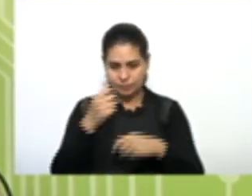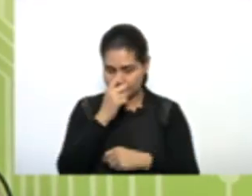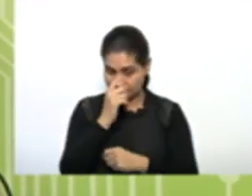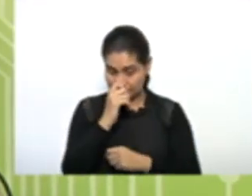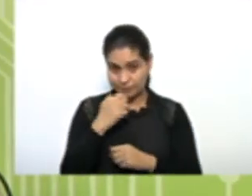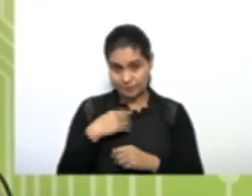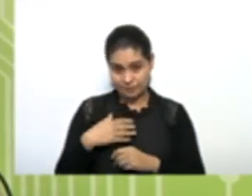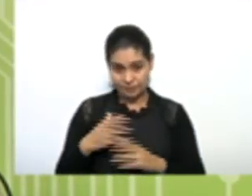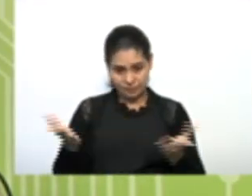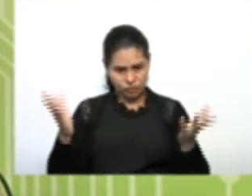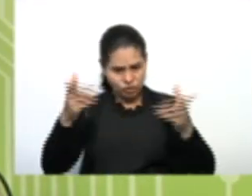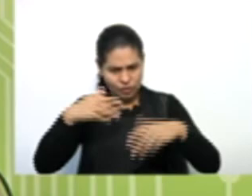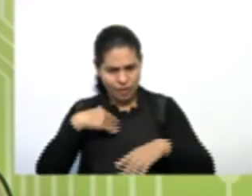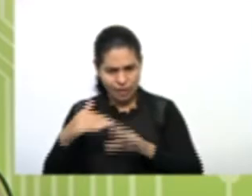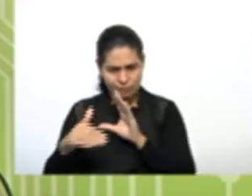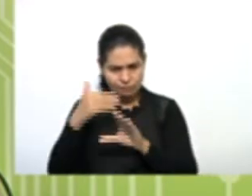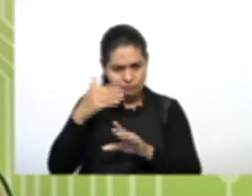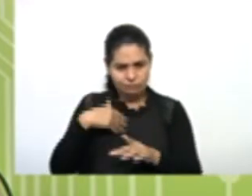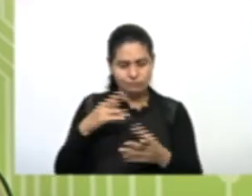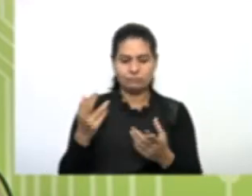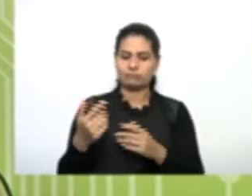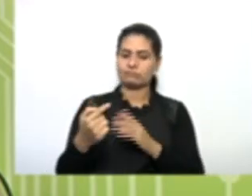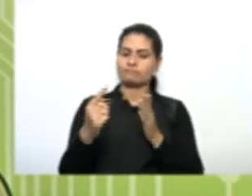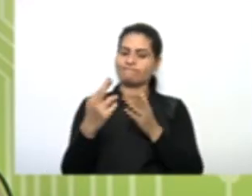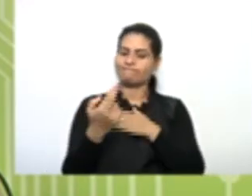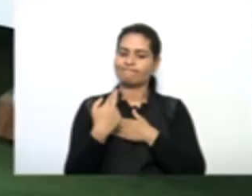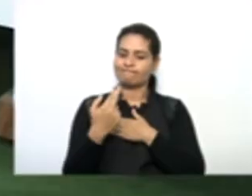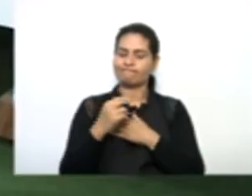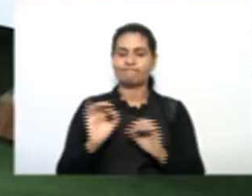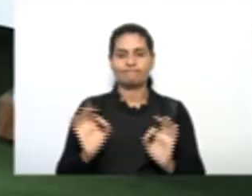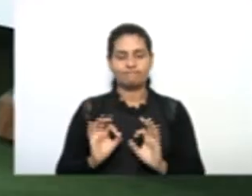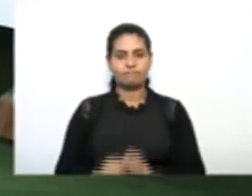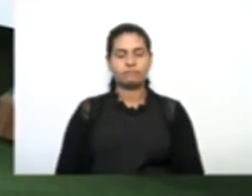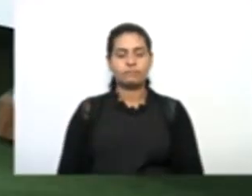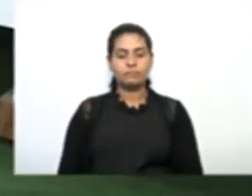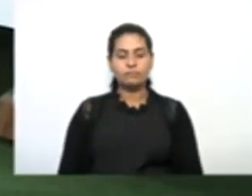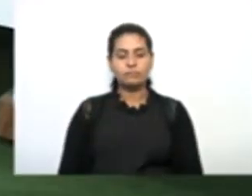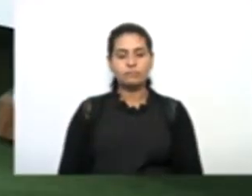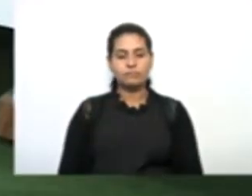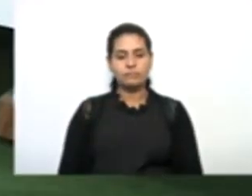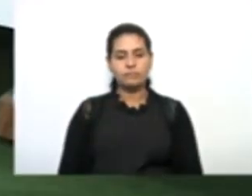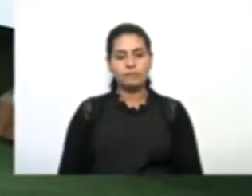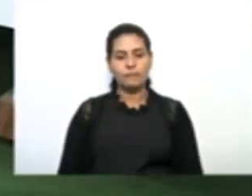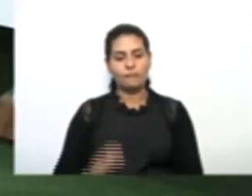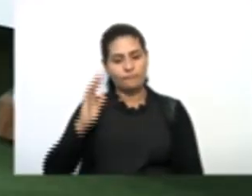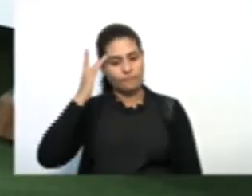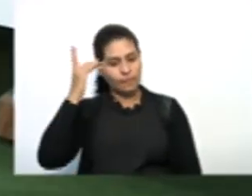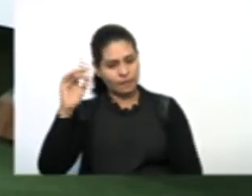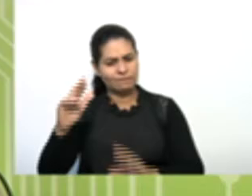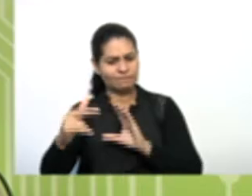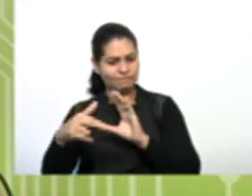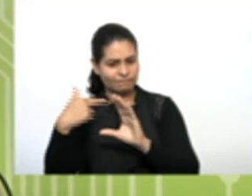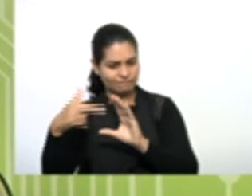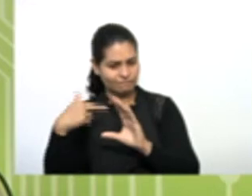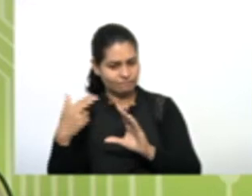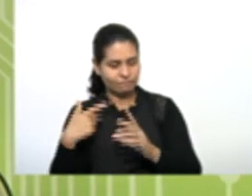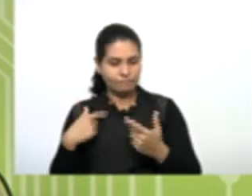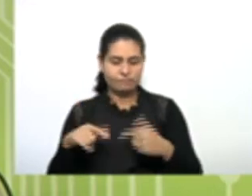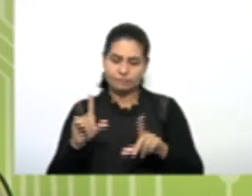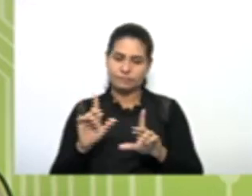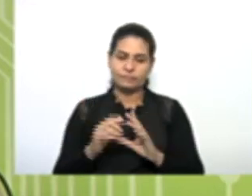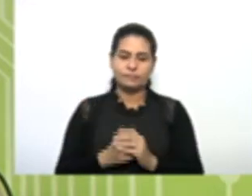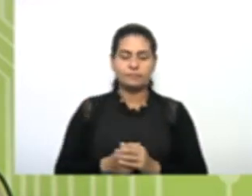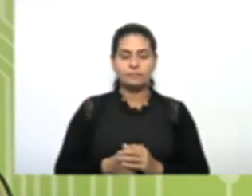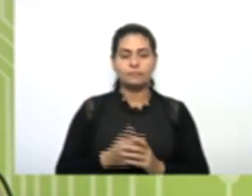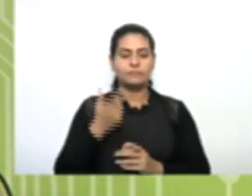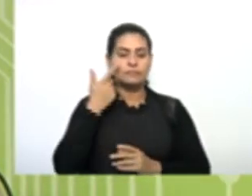professor, será que já vieram algumas respostas, algumas perguntas pra gente? Ainda não, acredito que o pessoal está mandando ainda. Tá mandando? Uhum.